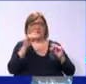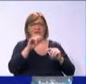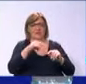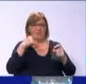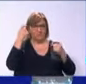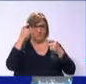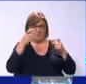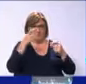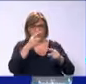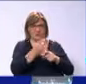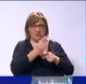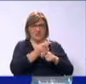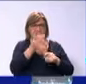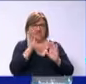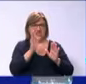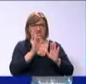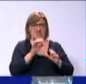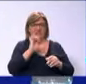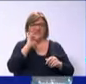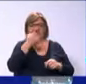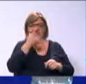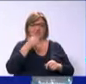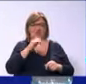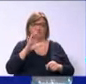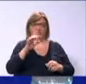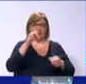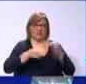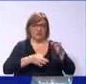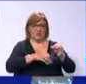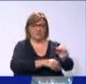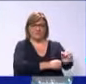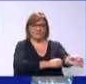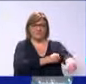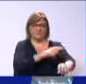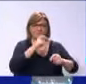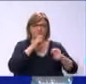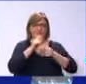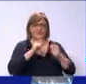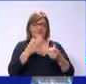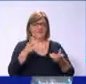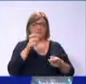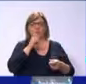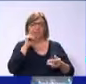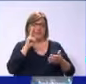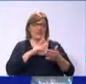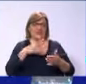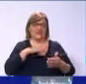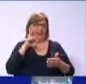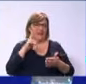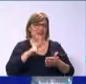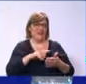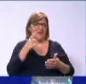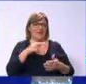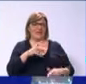porque presume que o caso estará já em segredo justiça este foi entrevista em poder ler o que quiserem ler